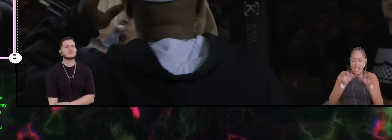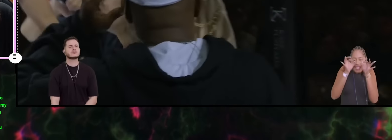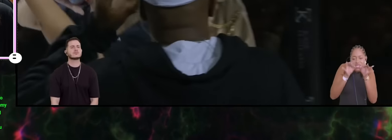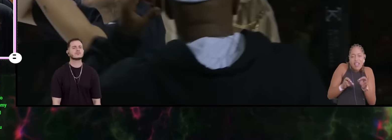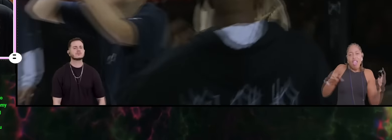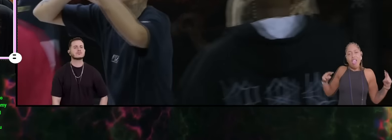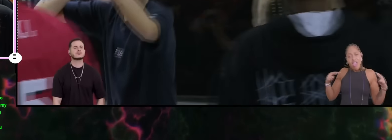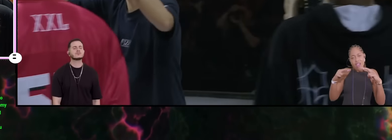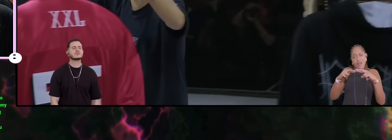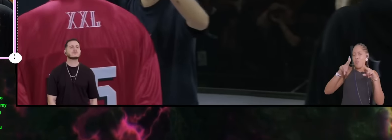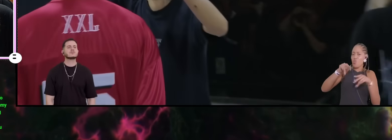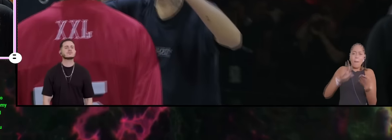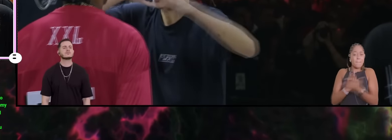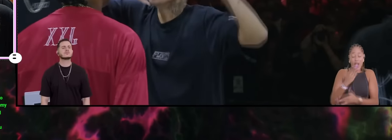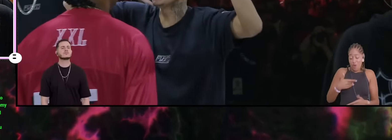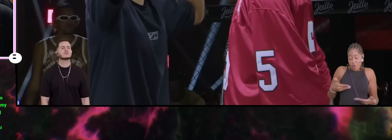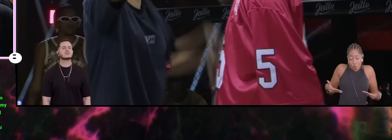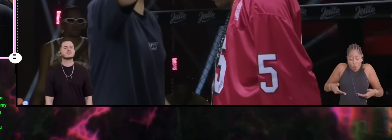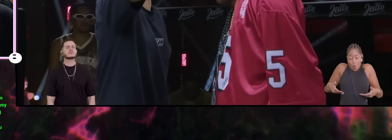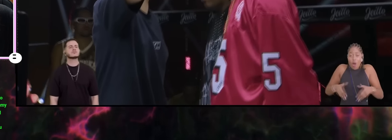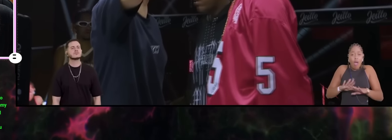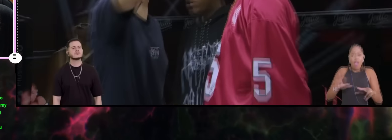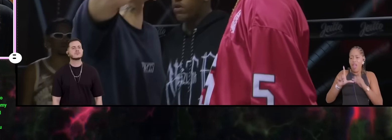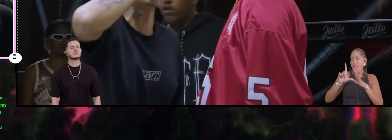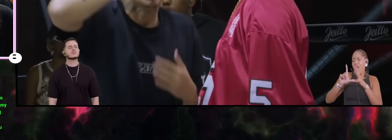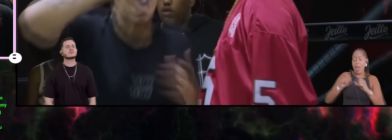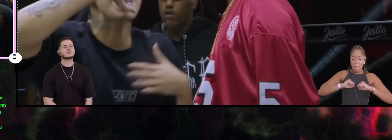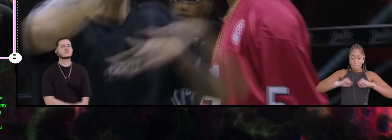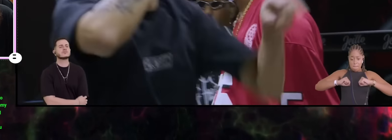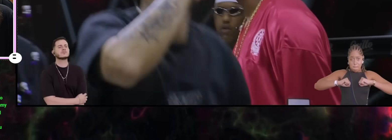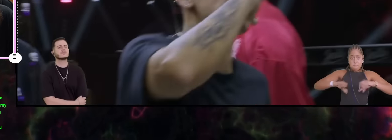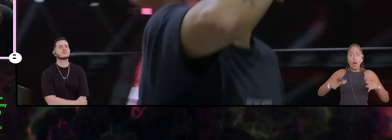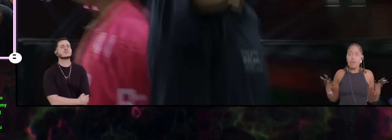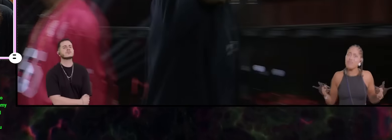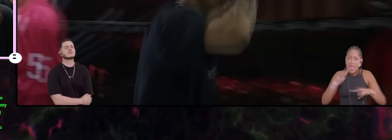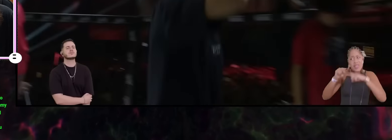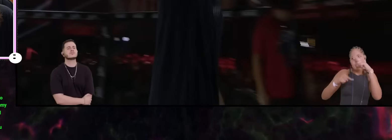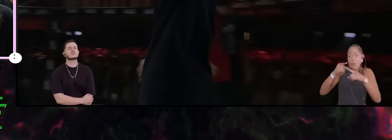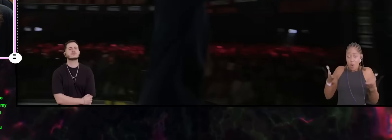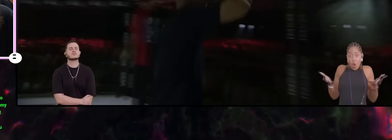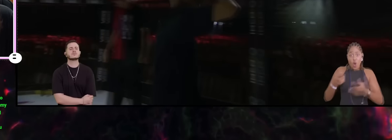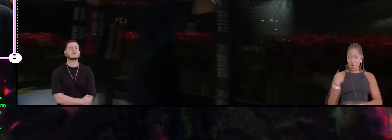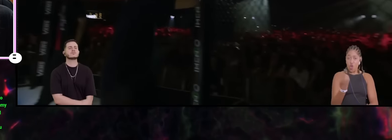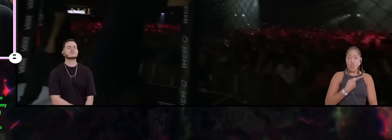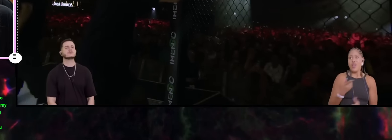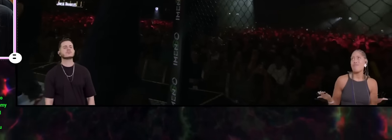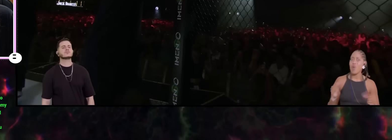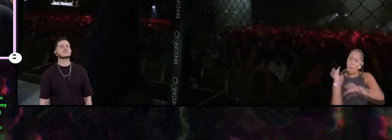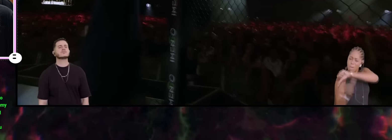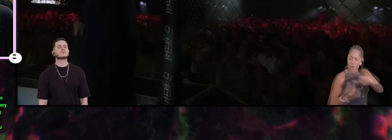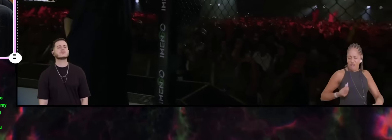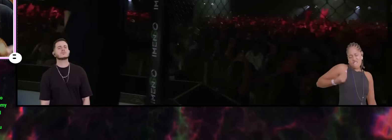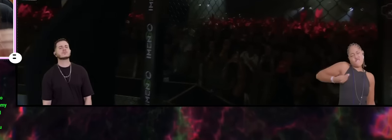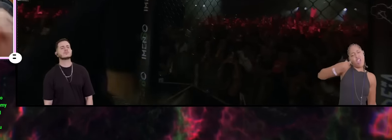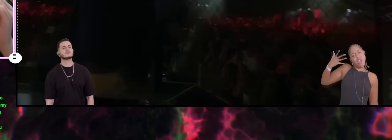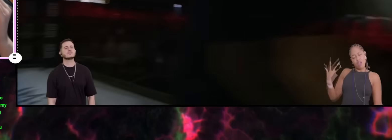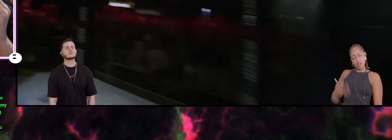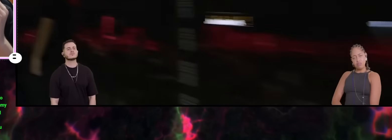fragmentado. Nunca mais faço fome de letra ou de batida. Aí, mãe, depois de hoje, nós vamos mudar de